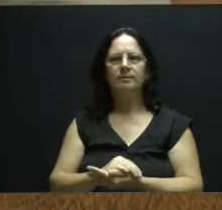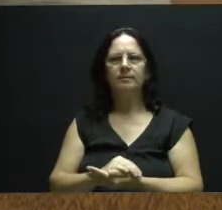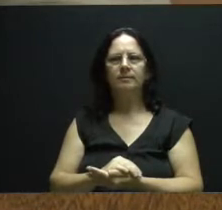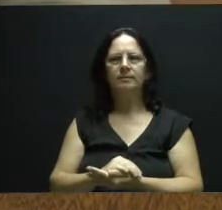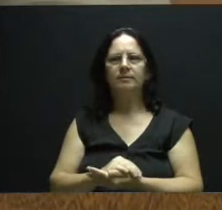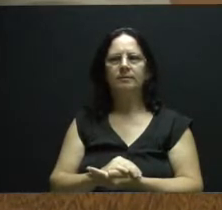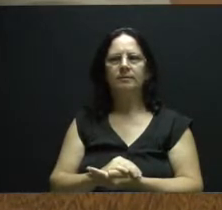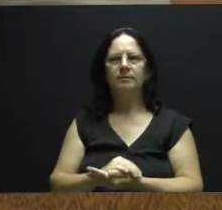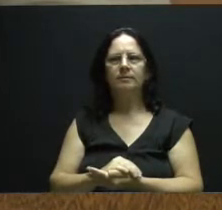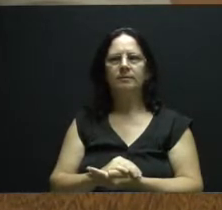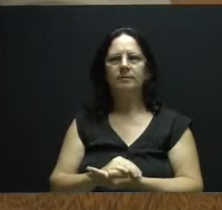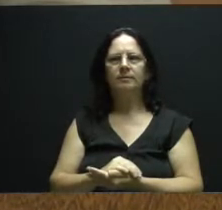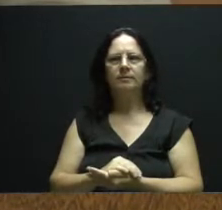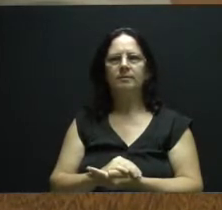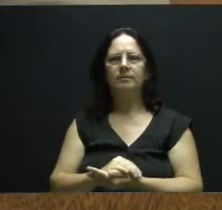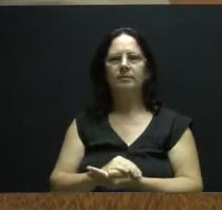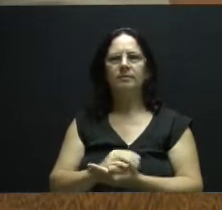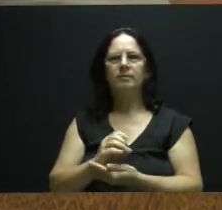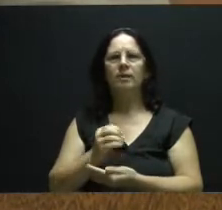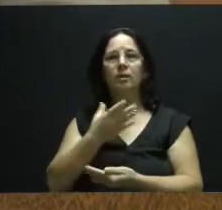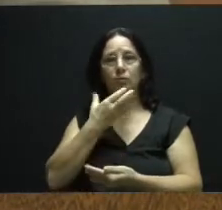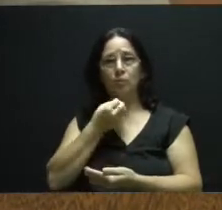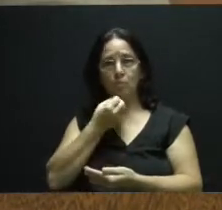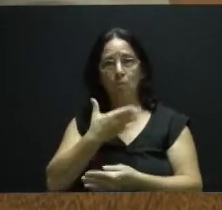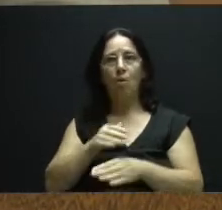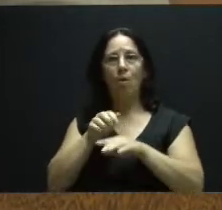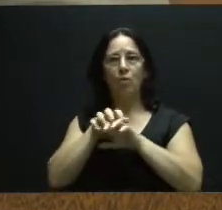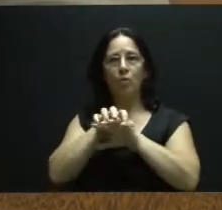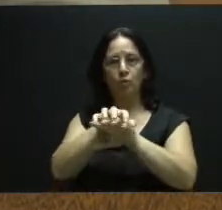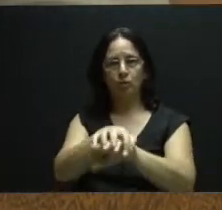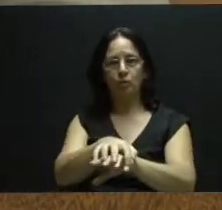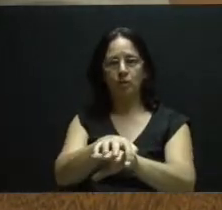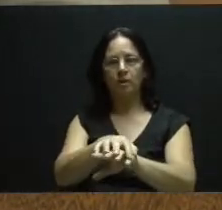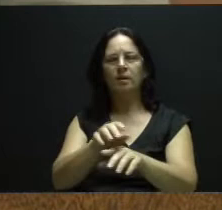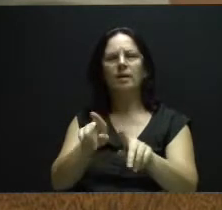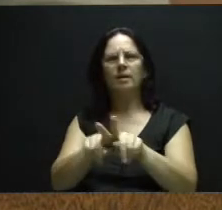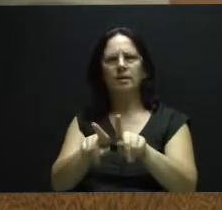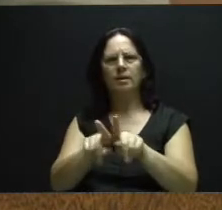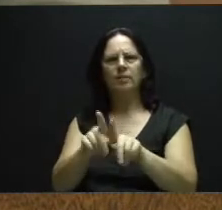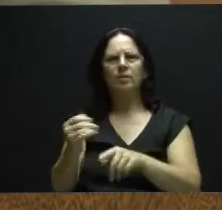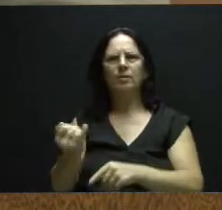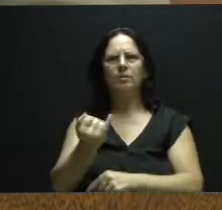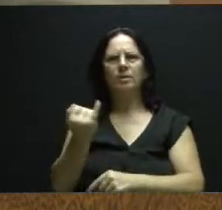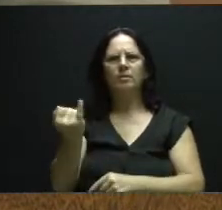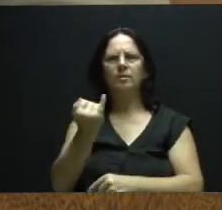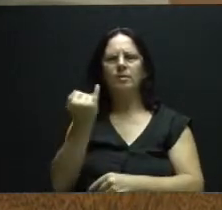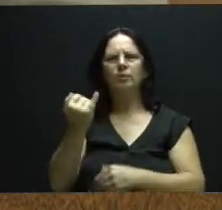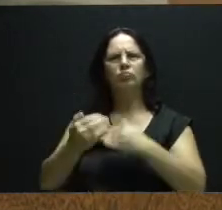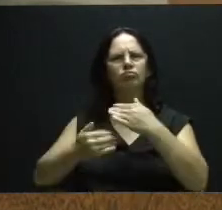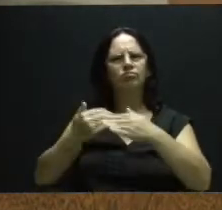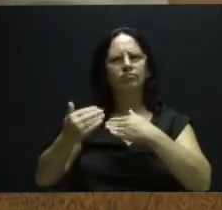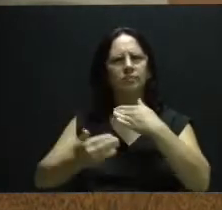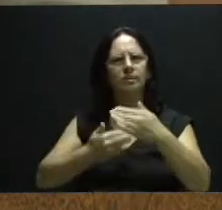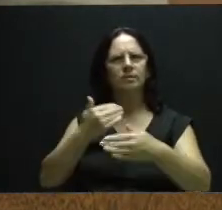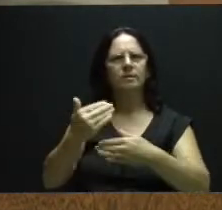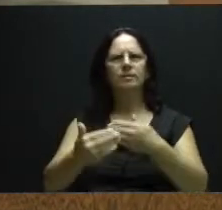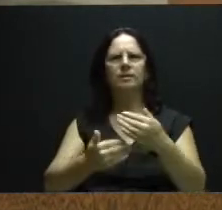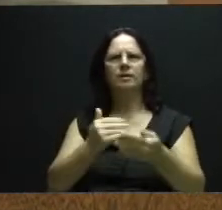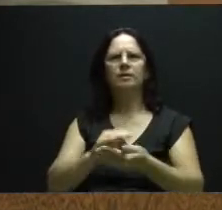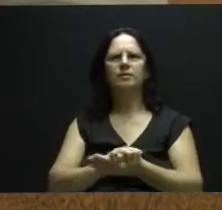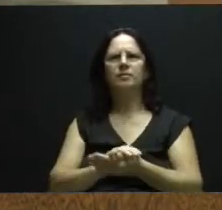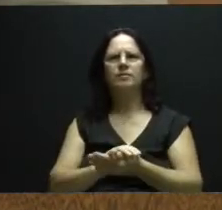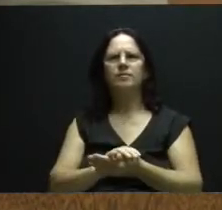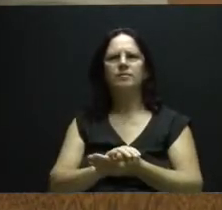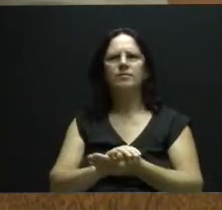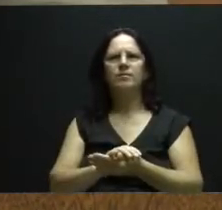incremento do turismo bem como o pré principalmente do desenvolvimento de na de noções